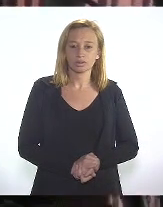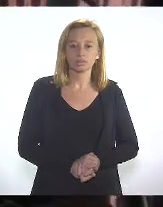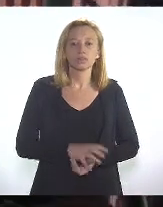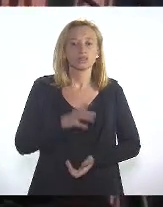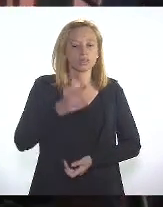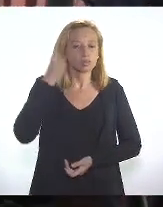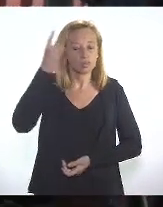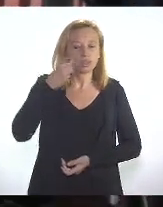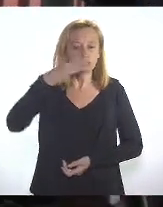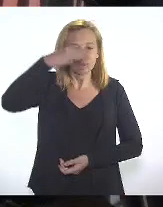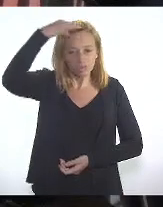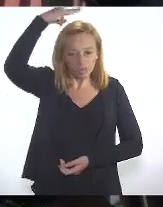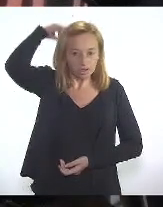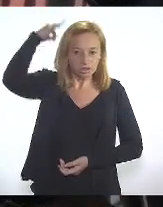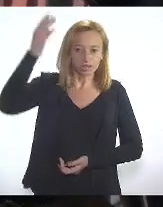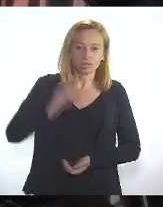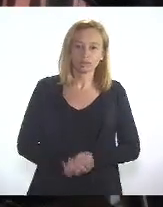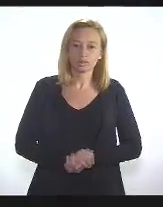Márcio Pacheco.